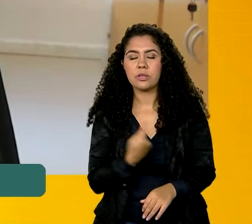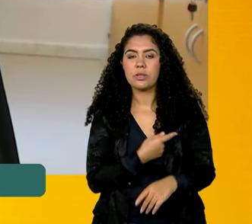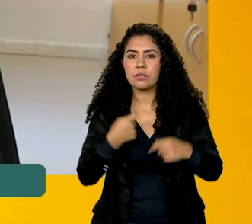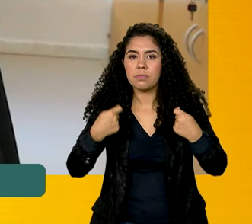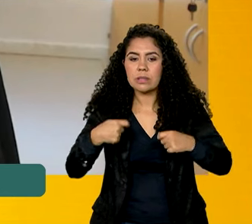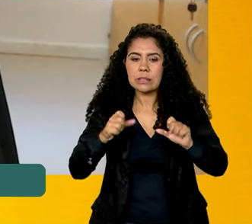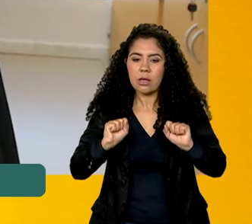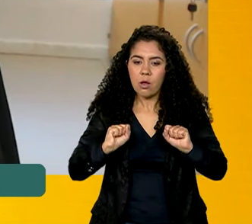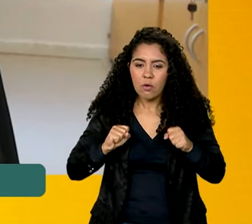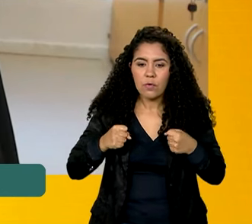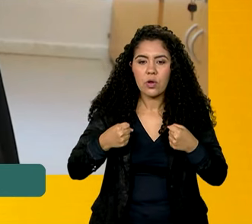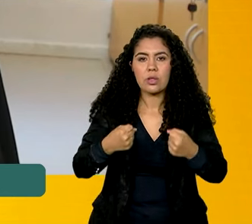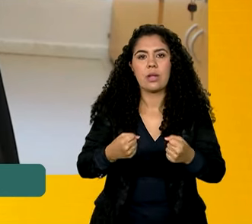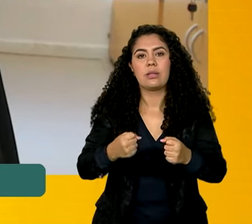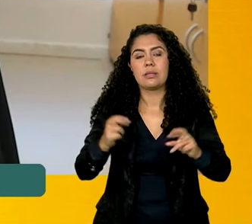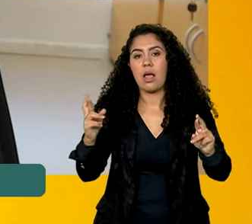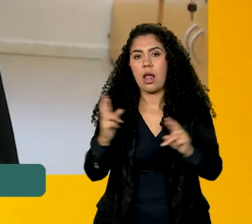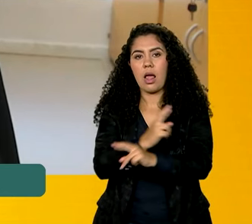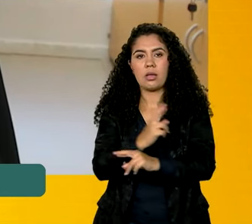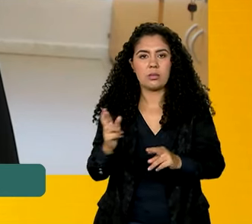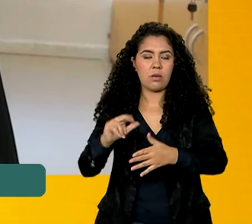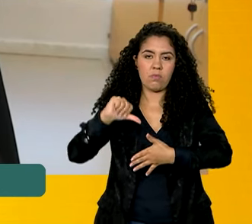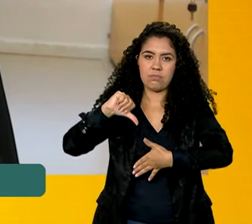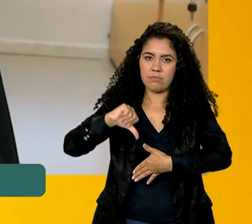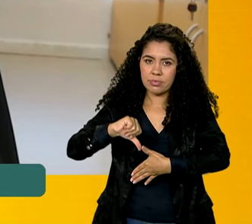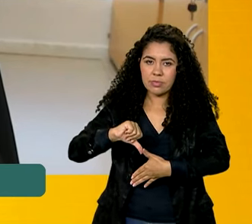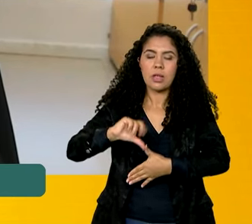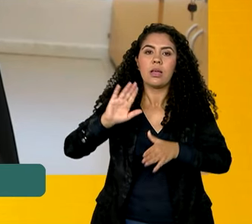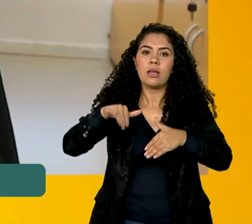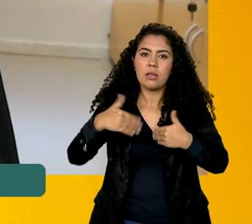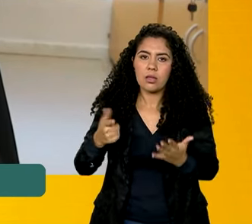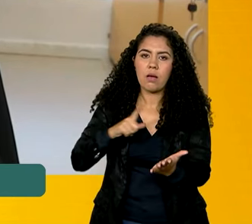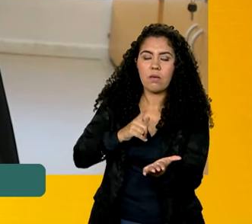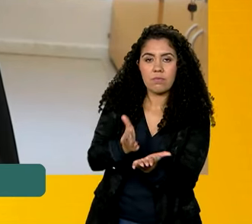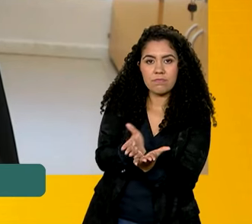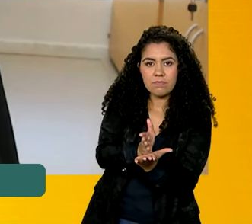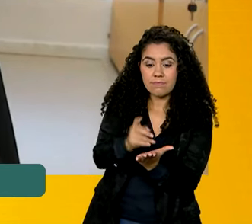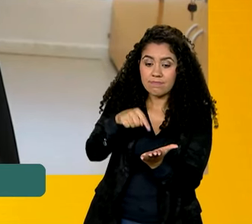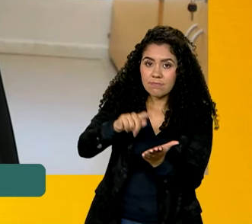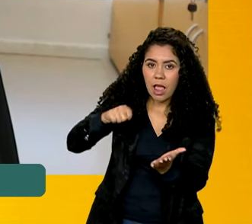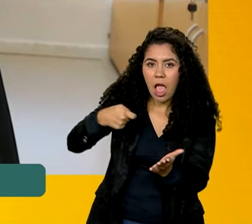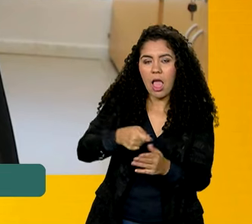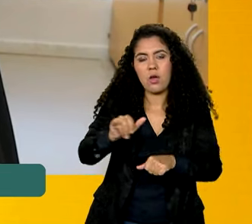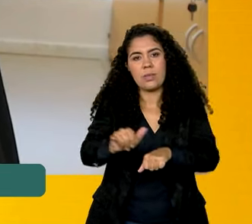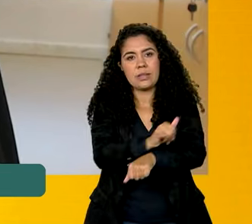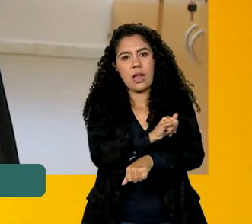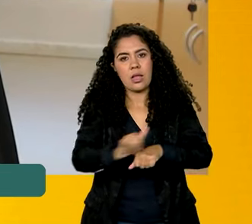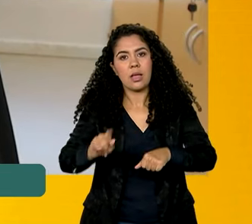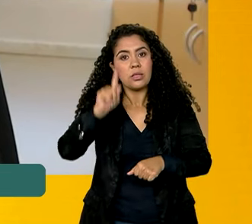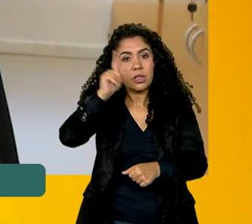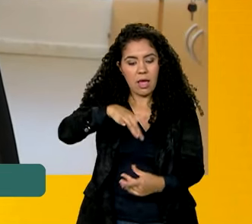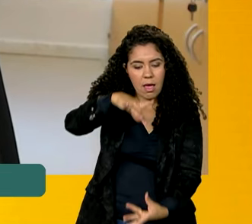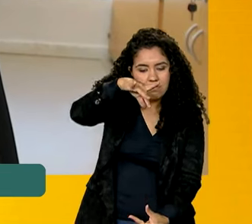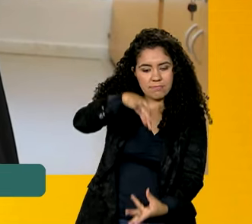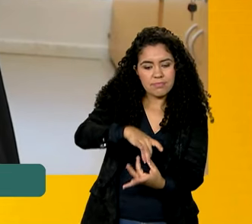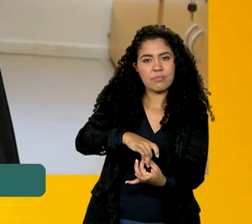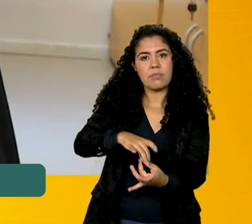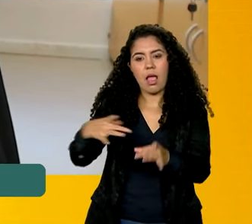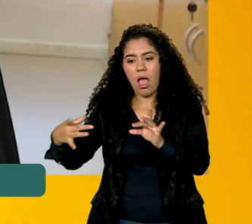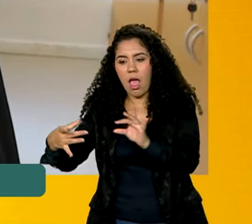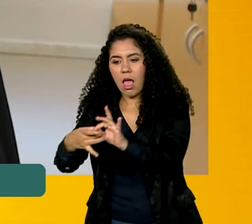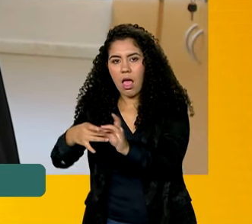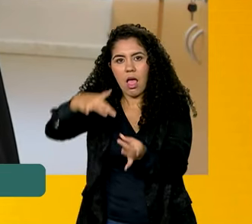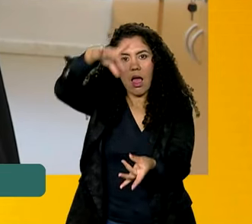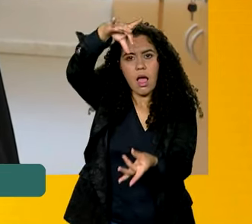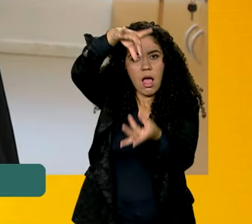as relações com a América do Sul. E a fronteira é esse território estratégico, porque é exatamente o elo, né, que integra